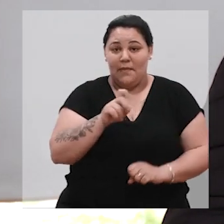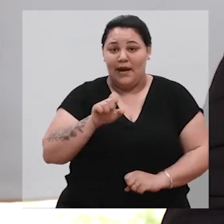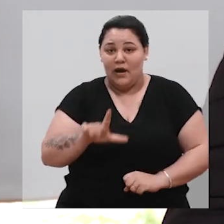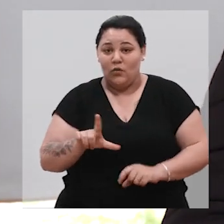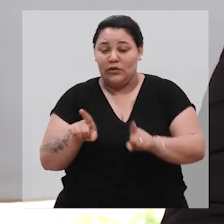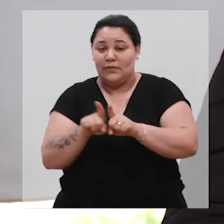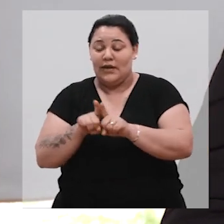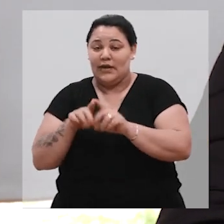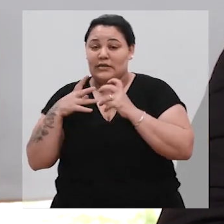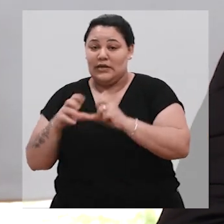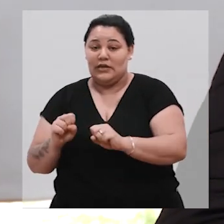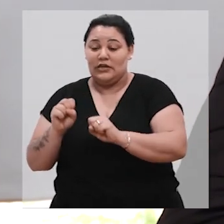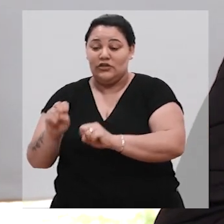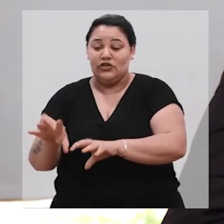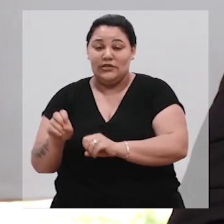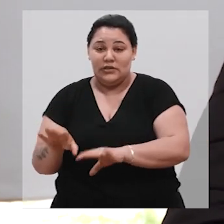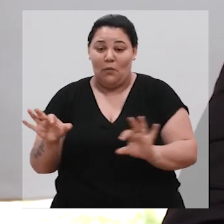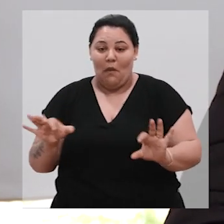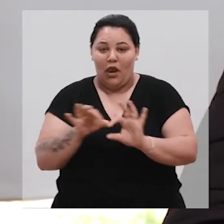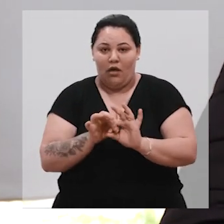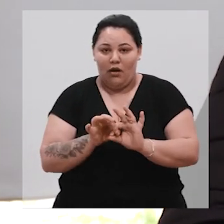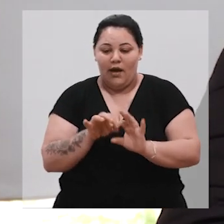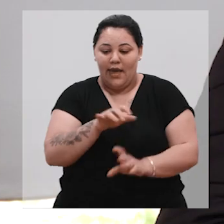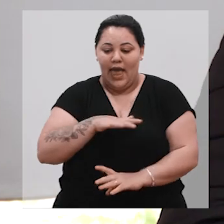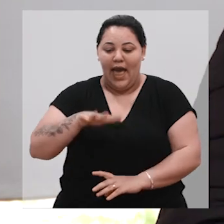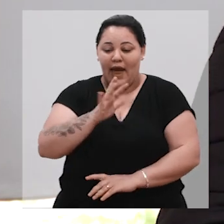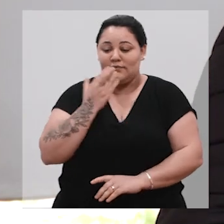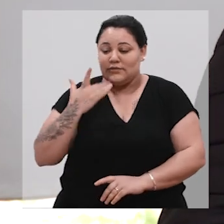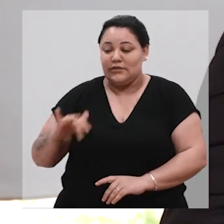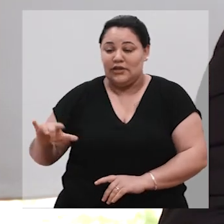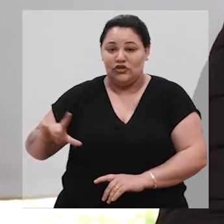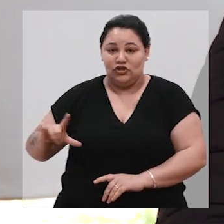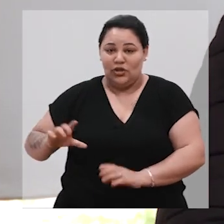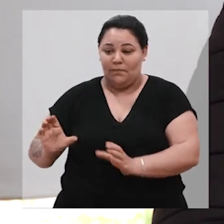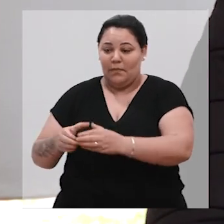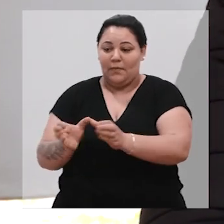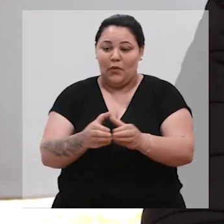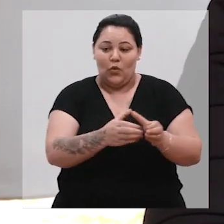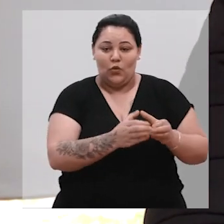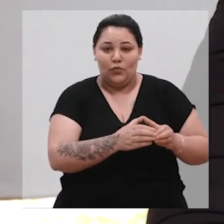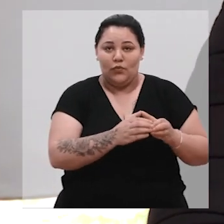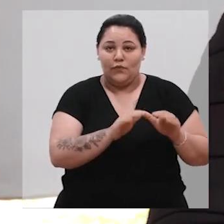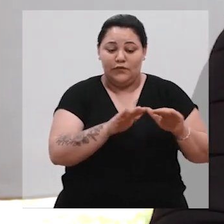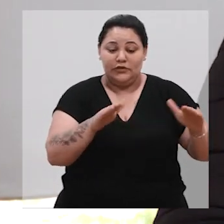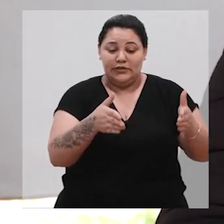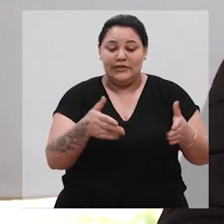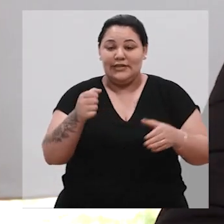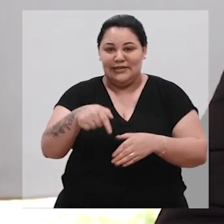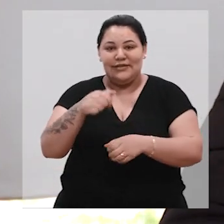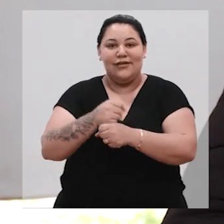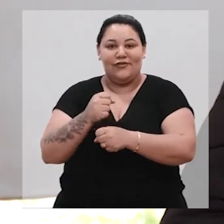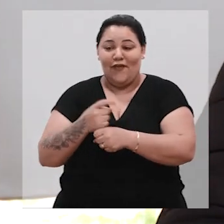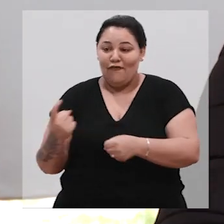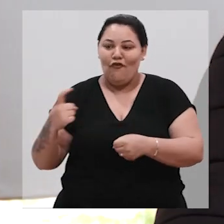da Cultura, o PEPEL, e a Secretaria de Educação. E a área infantil, tínhamos as bancas infantis, que esse ano retorna para a praça, o que é uma